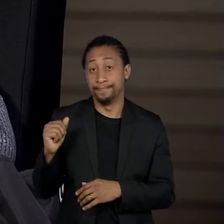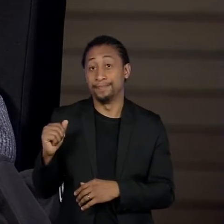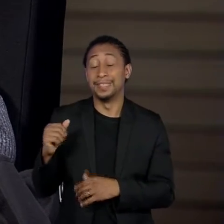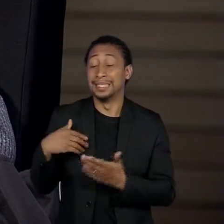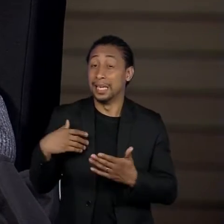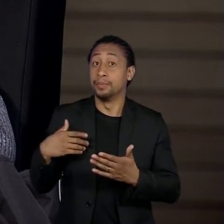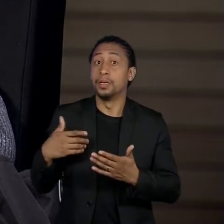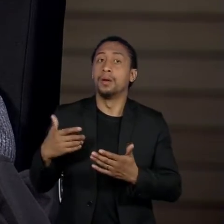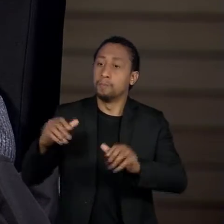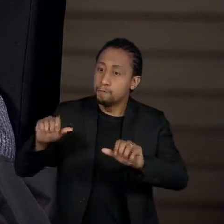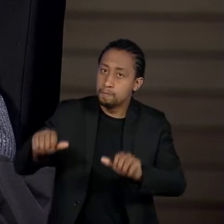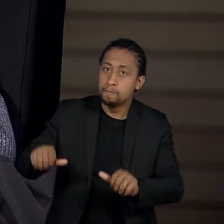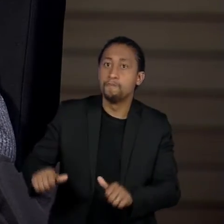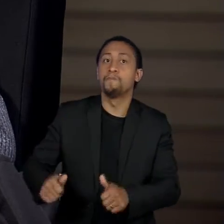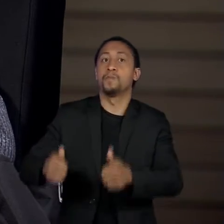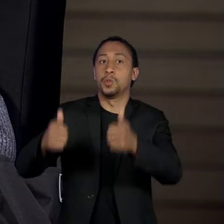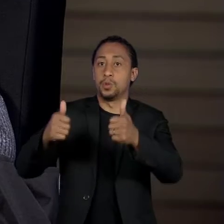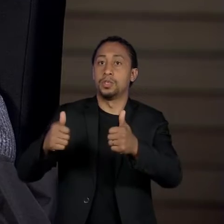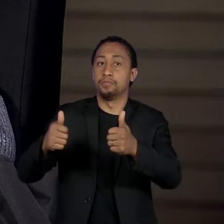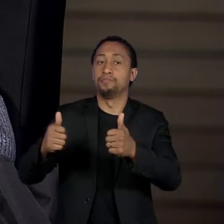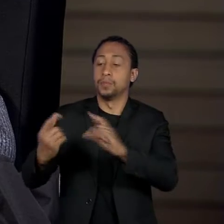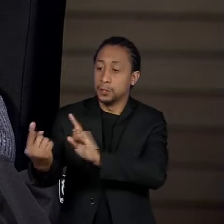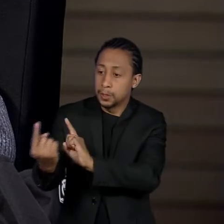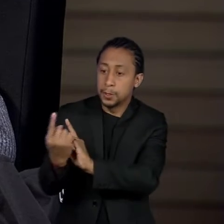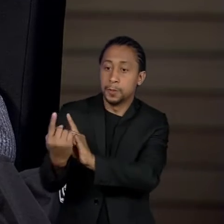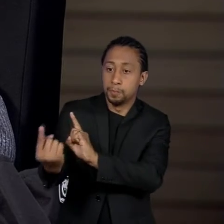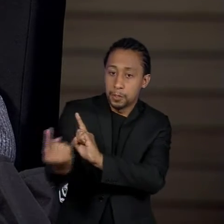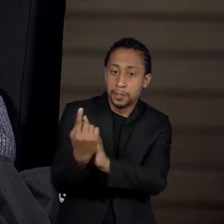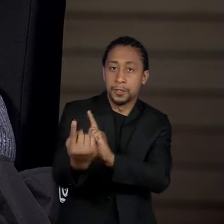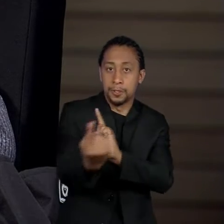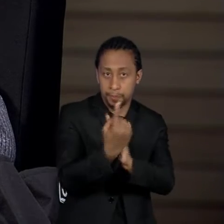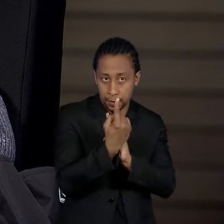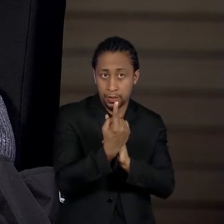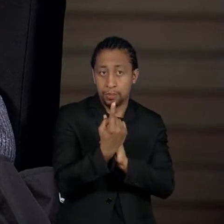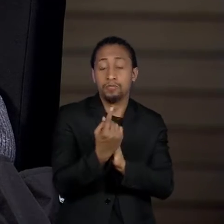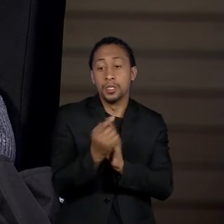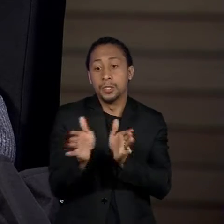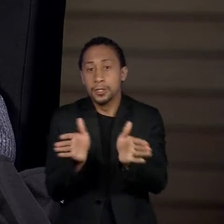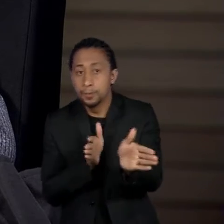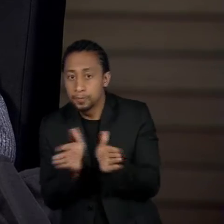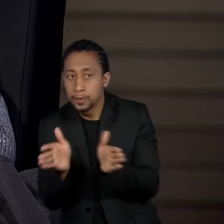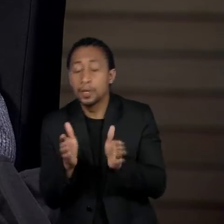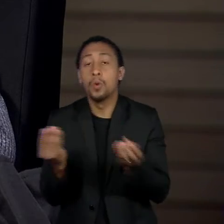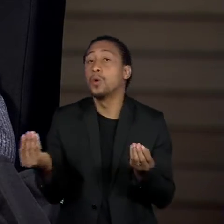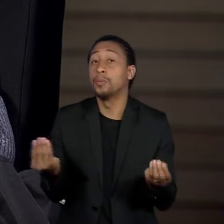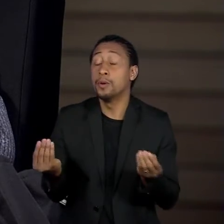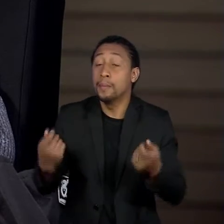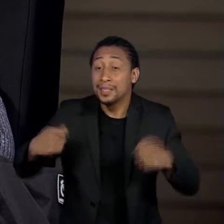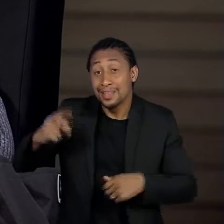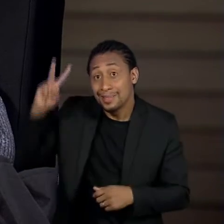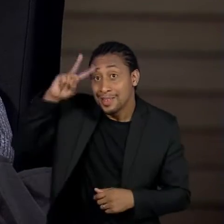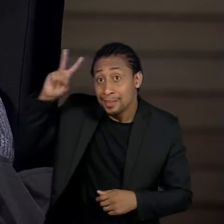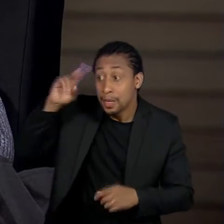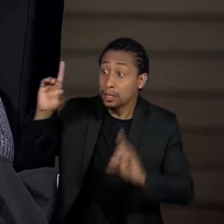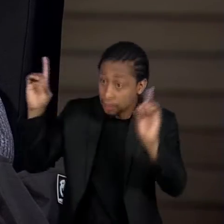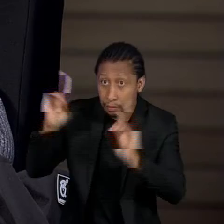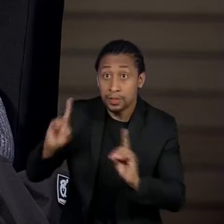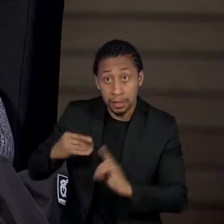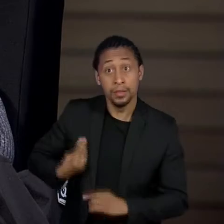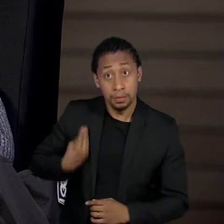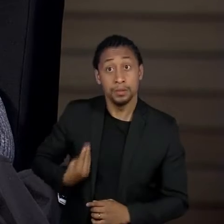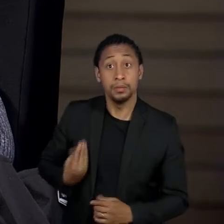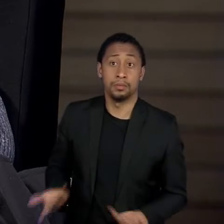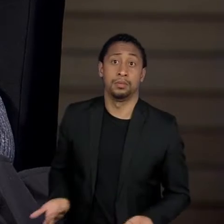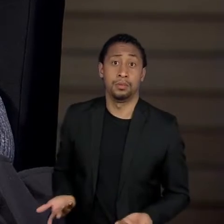qualquer estabelecimento se a pessoa lembrar que pessoas com deficiência existem. E lembrar